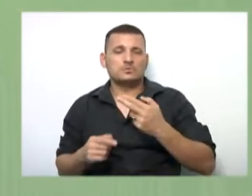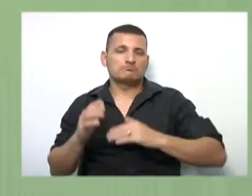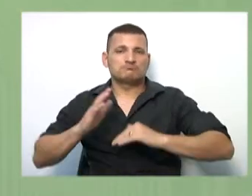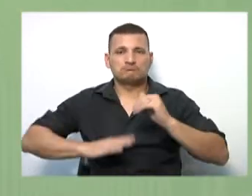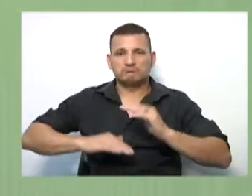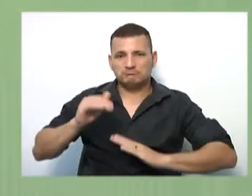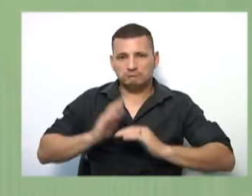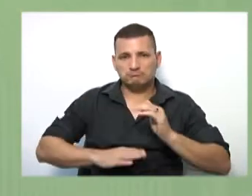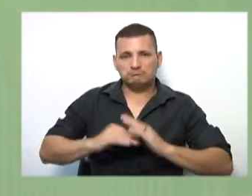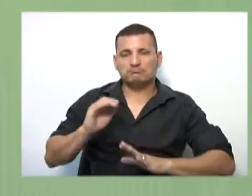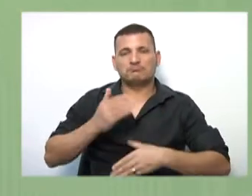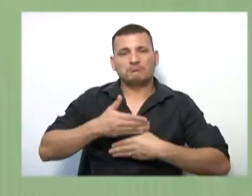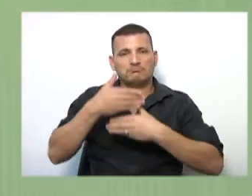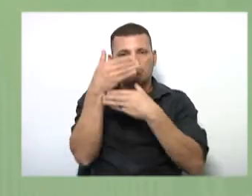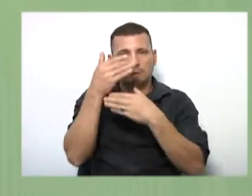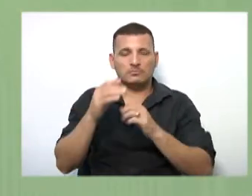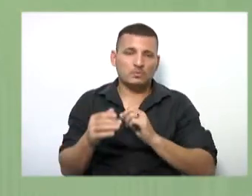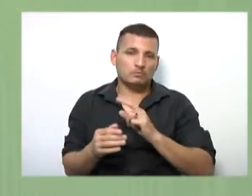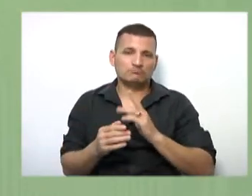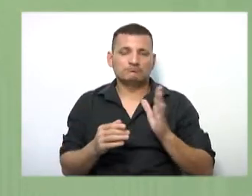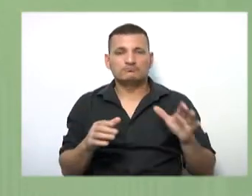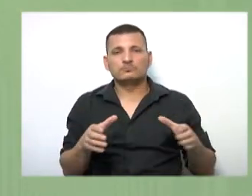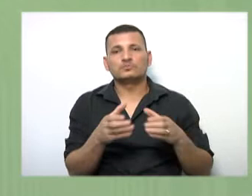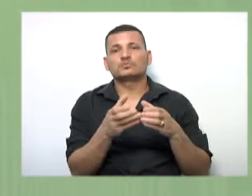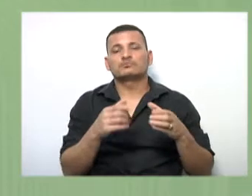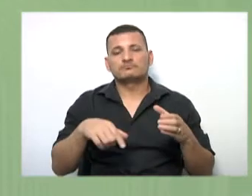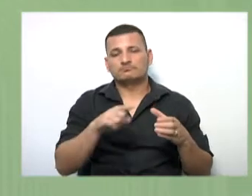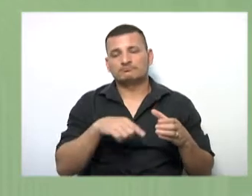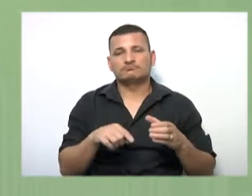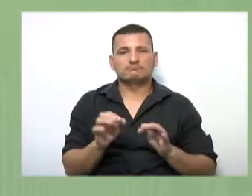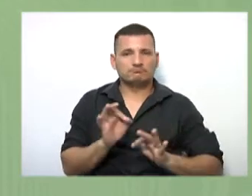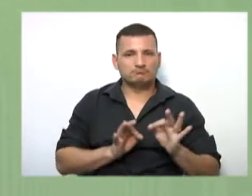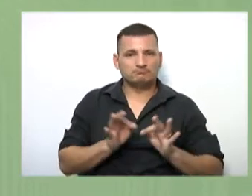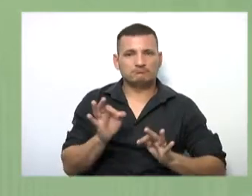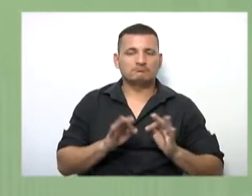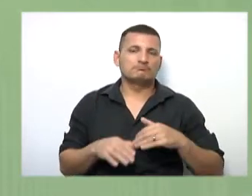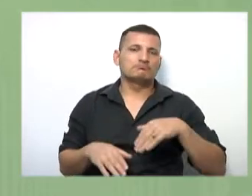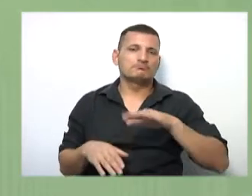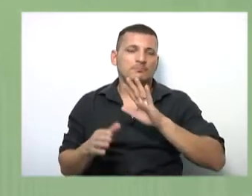obra, ou organizando coletivamente, que fica tudo mais barato.